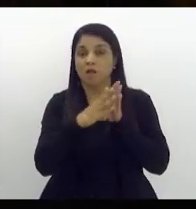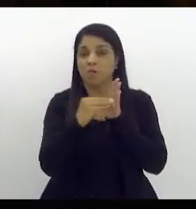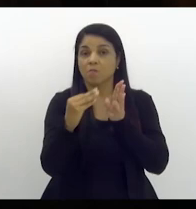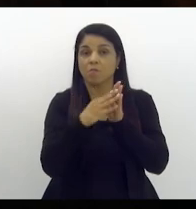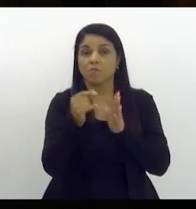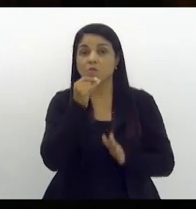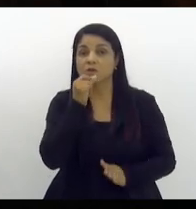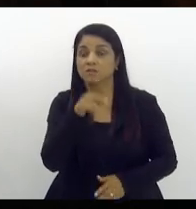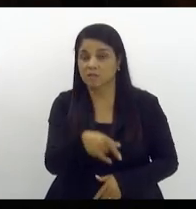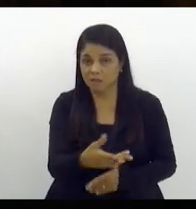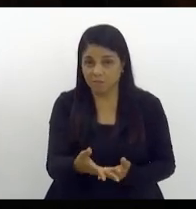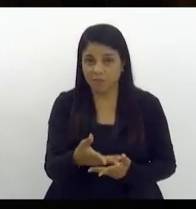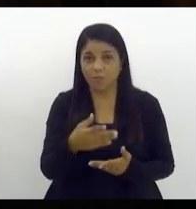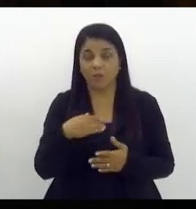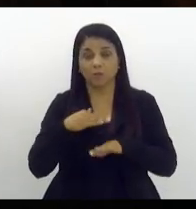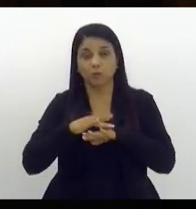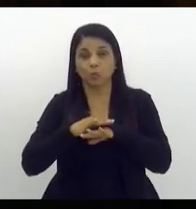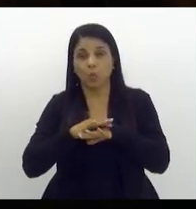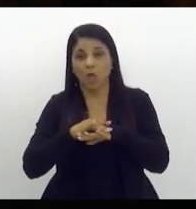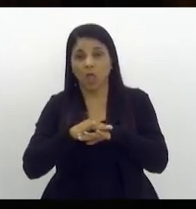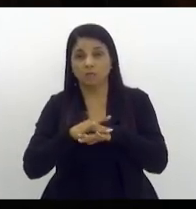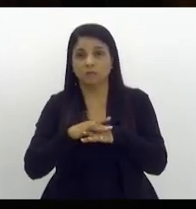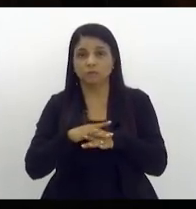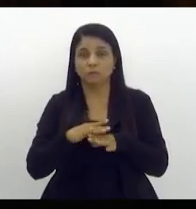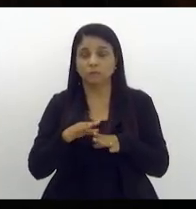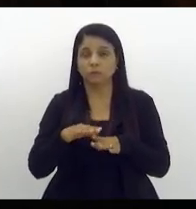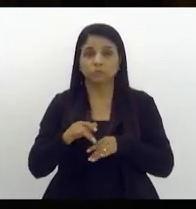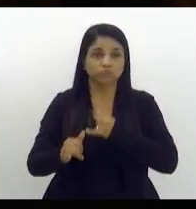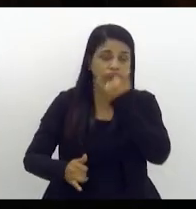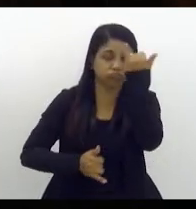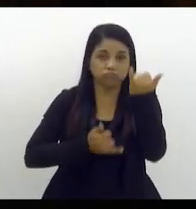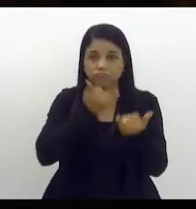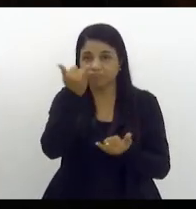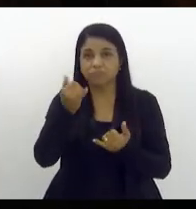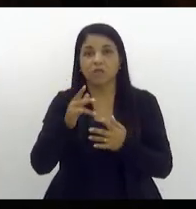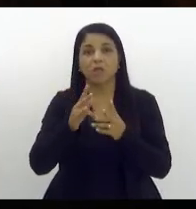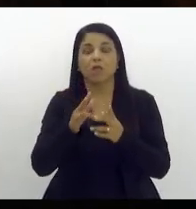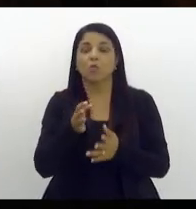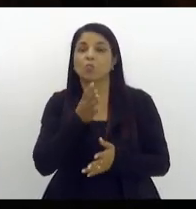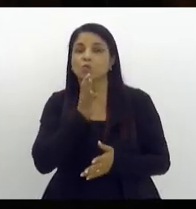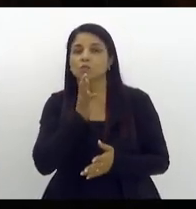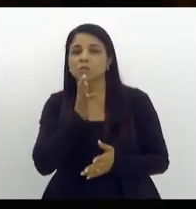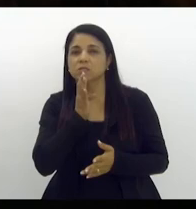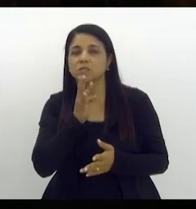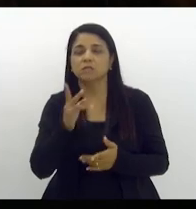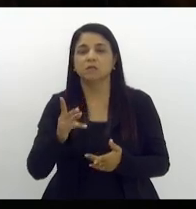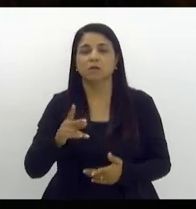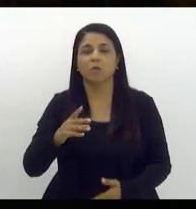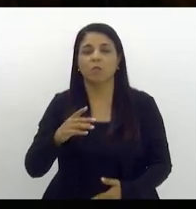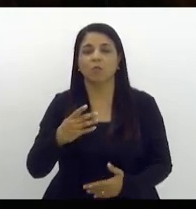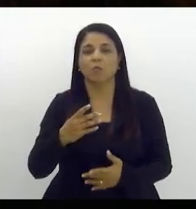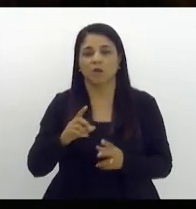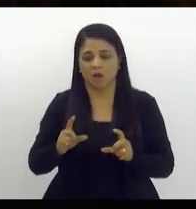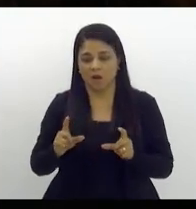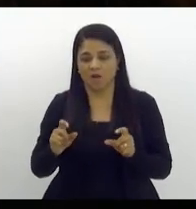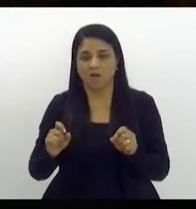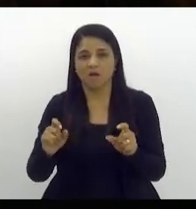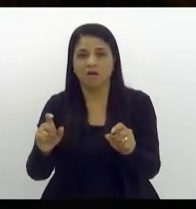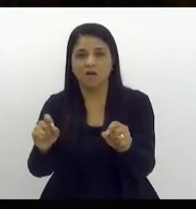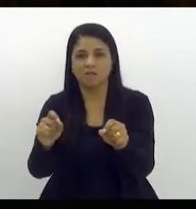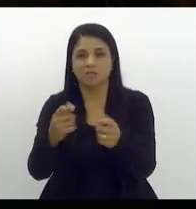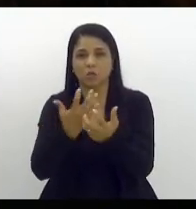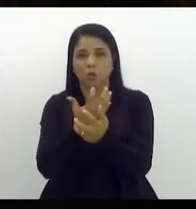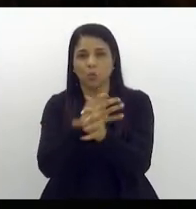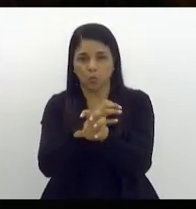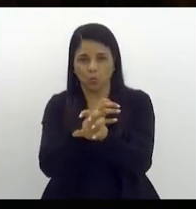como quem não quer nada, é popularmente conhecida como câncer nos ossos, é o mioma múltiplo, e ela pega, e quando